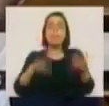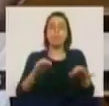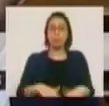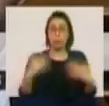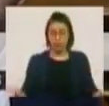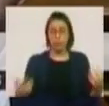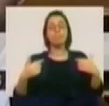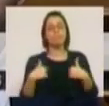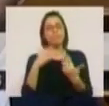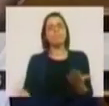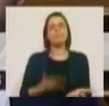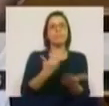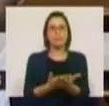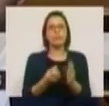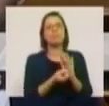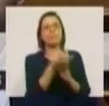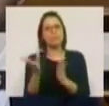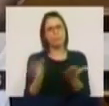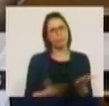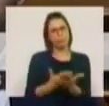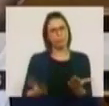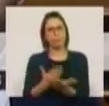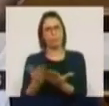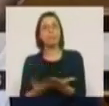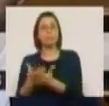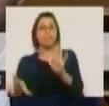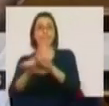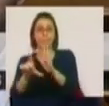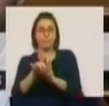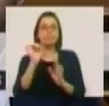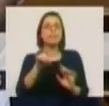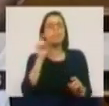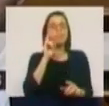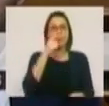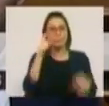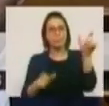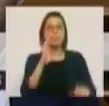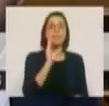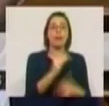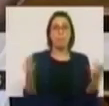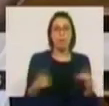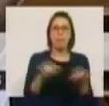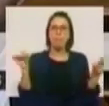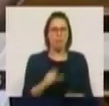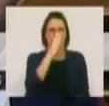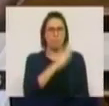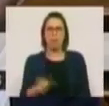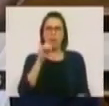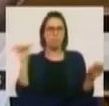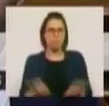Finalmente, temos vindo a apresentar várias propostas legislativas para proteger os clientes bancários destas más